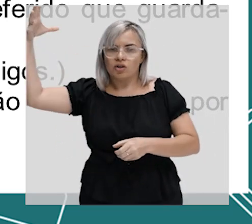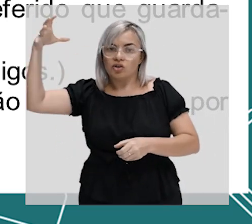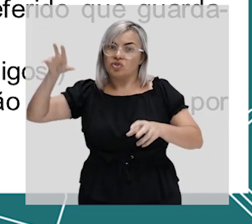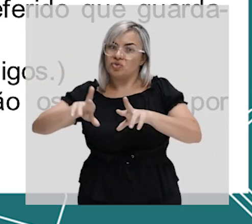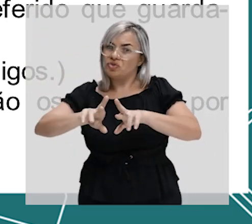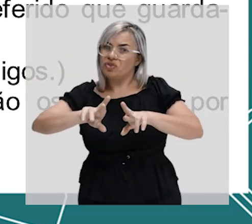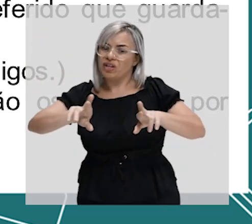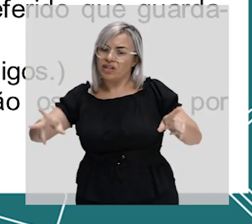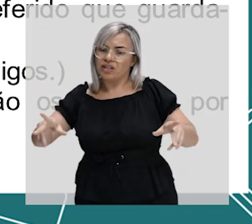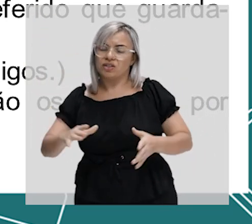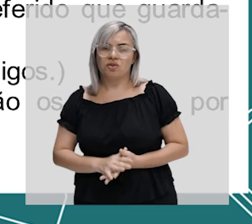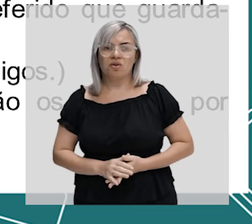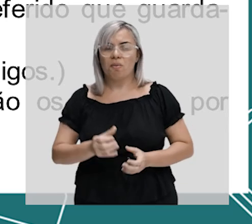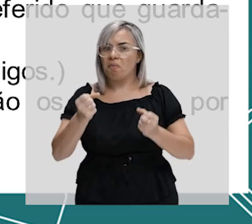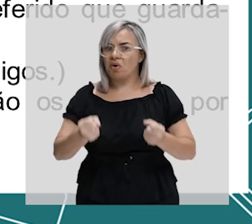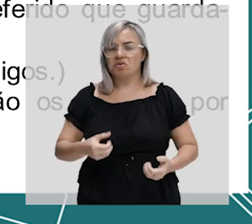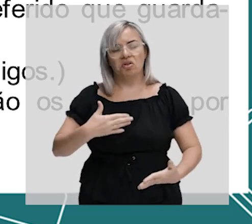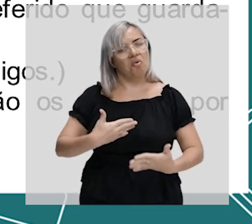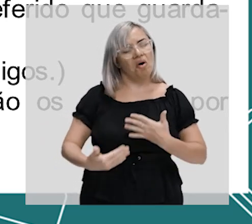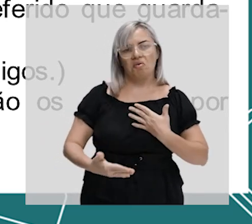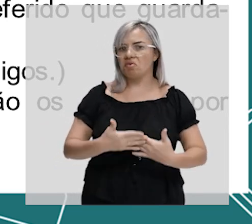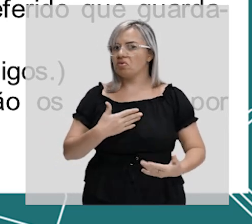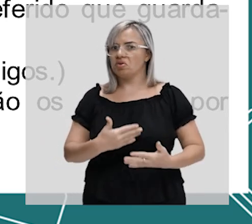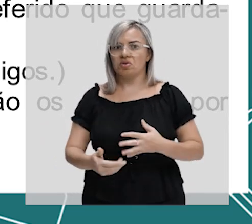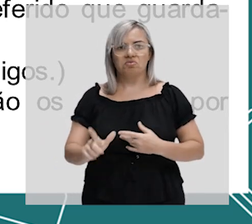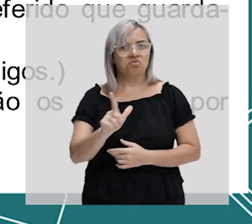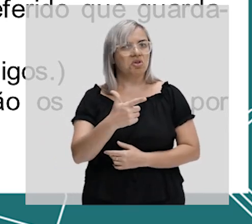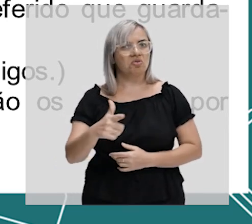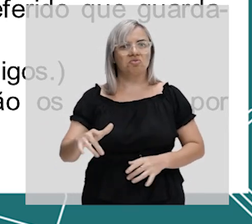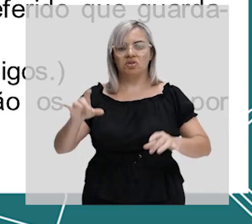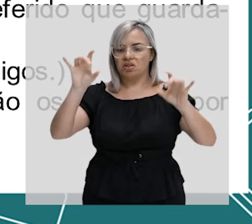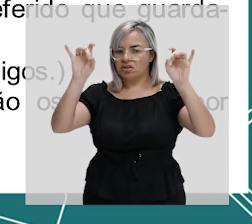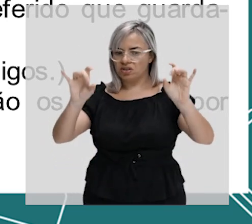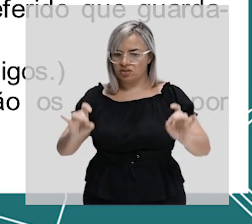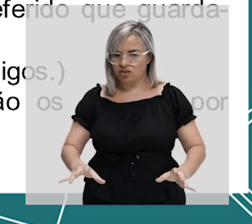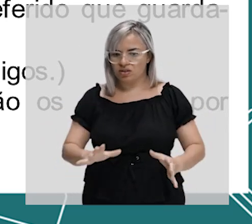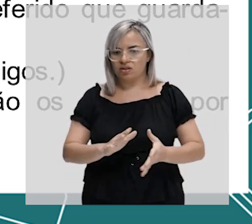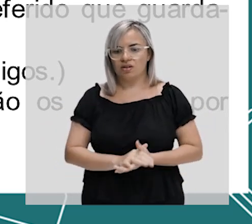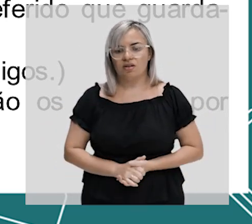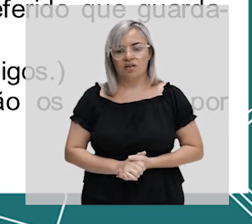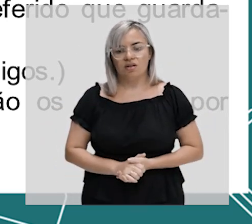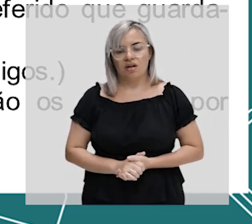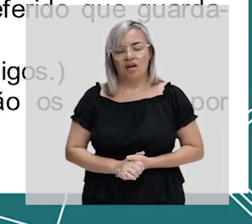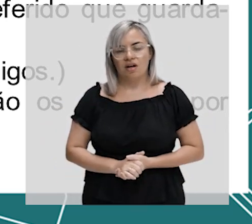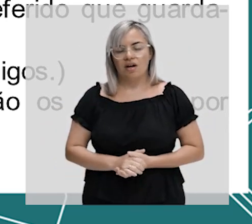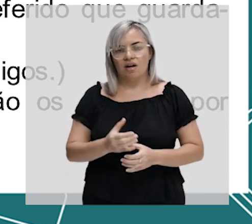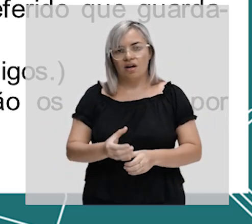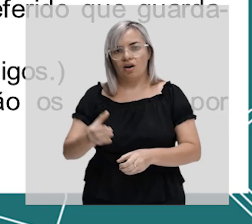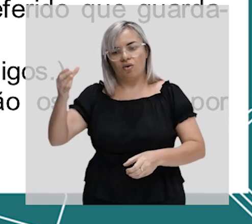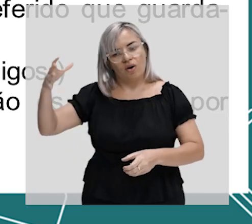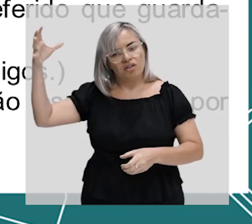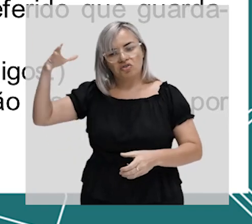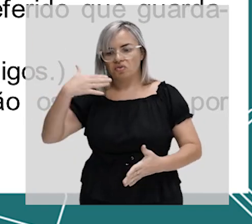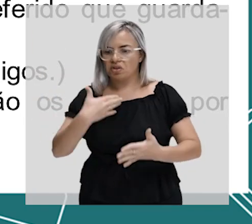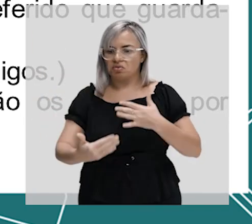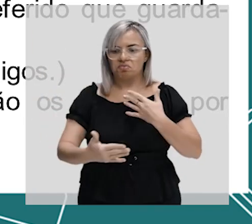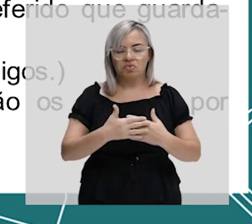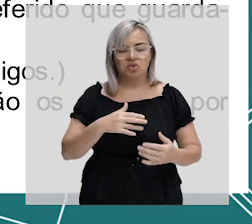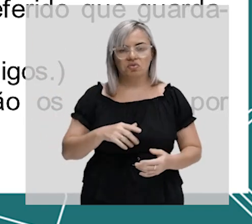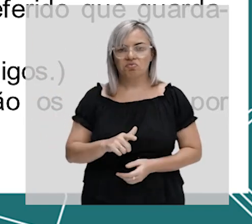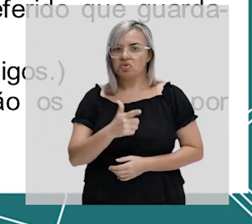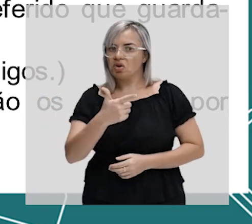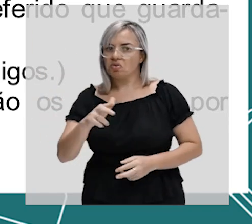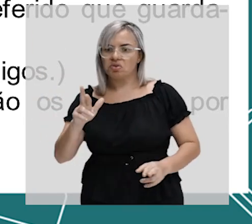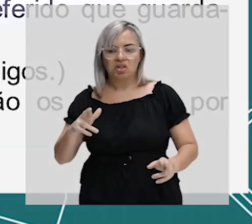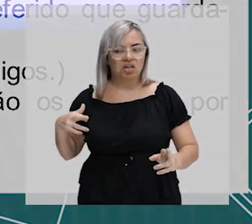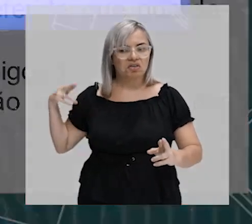diferentes, tá? Então, não tem uma especificidade. A frase menciona um guarda-chuva qualquer. Não é referido que guarda-chuva, de